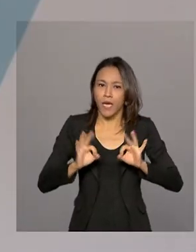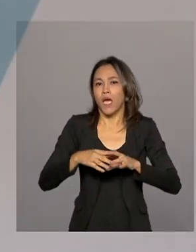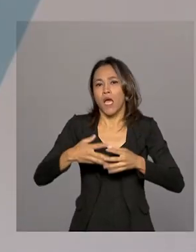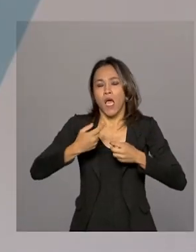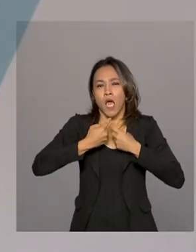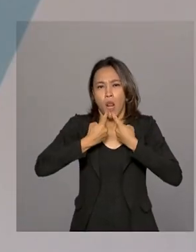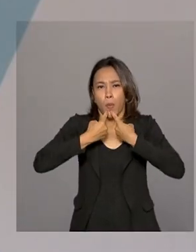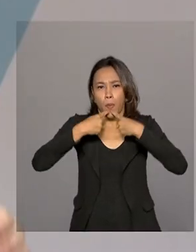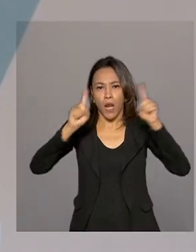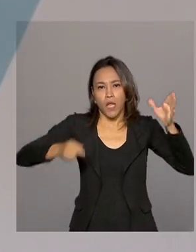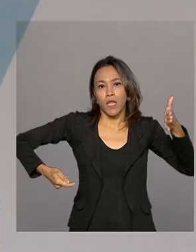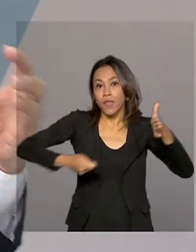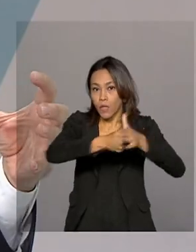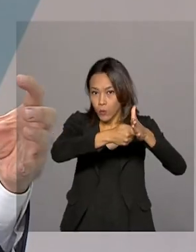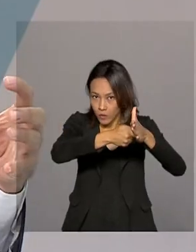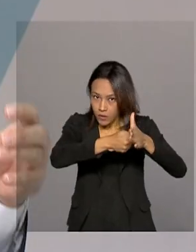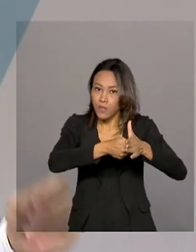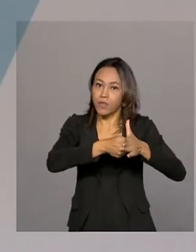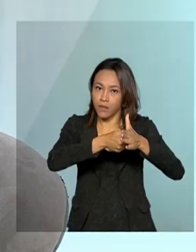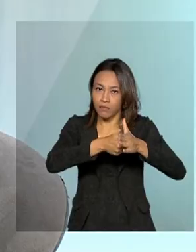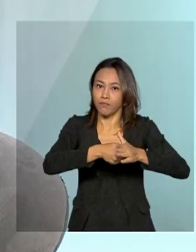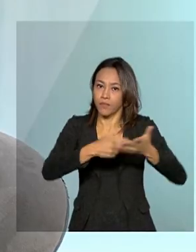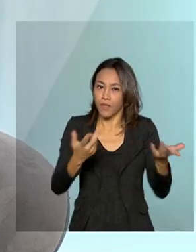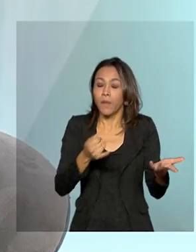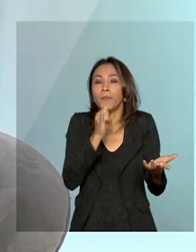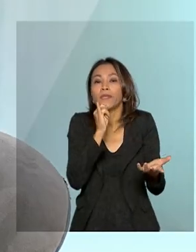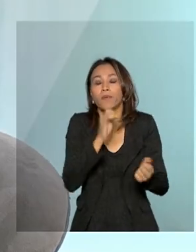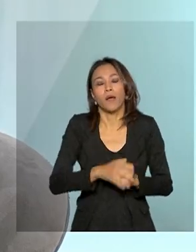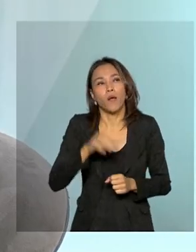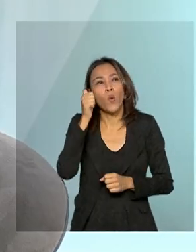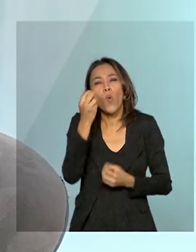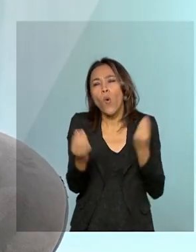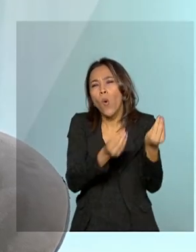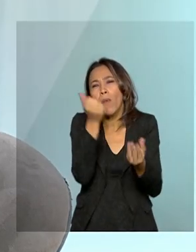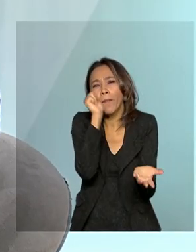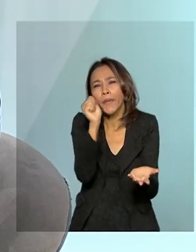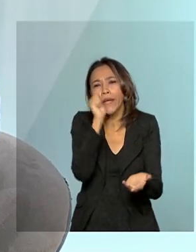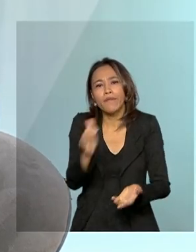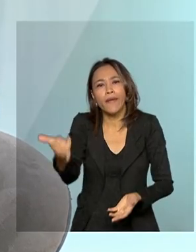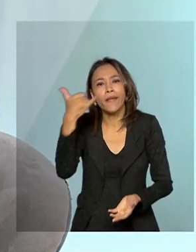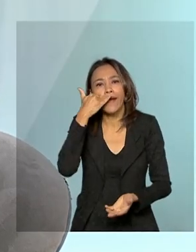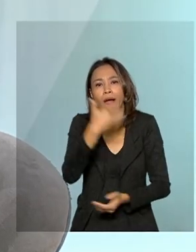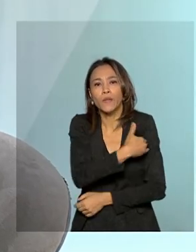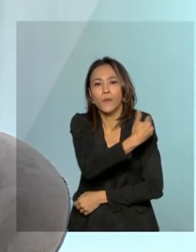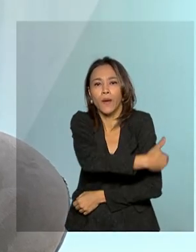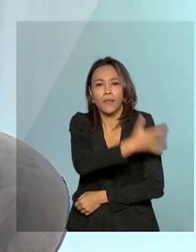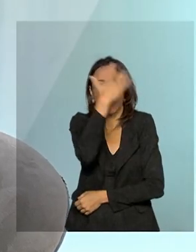denúncia. Por exemplo... Aumentaram as plataformas. Por exemplo, como é que a mulher vai ligar do lado do agressor?